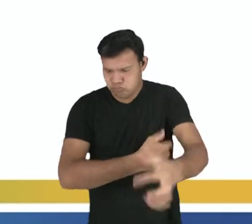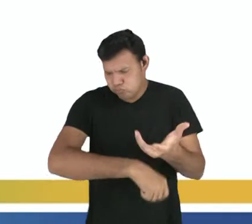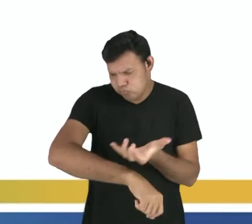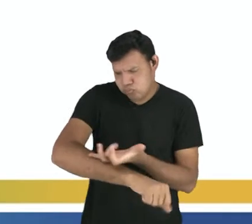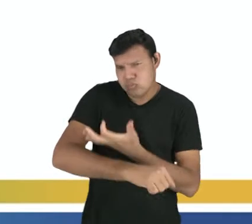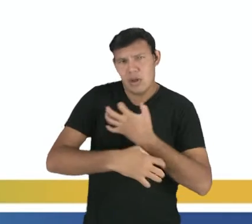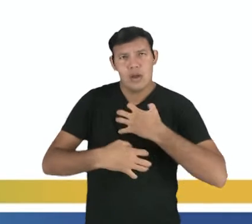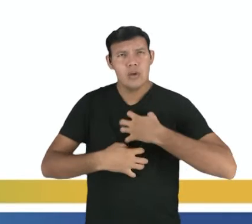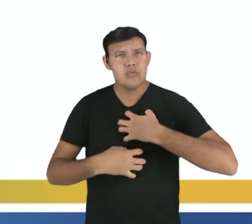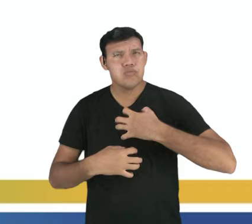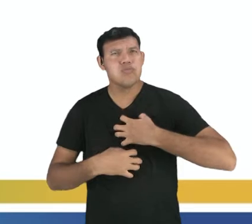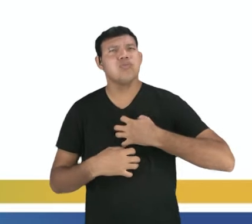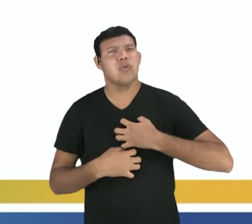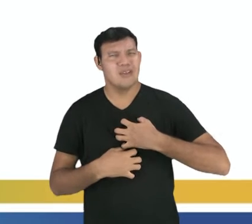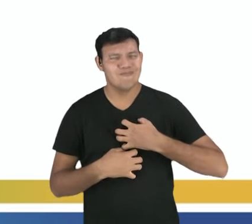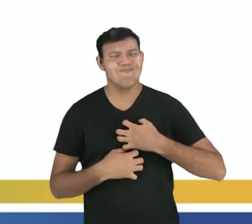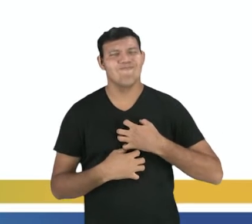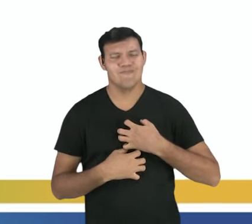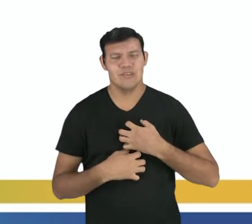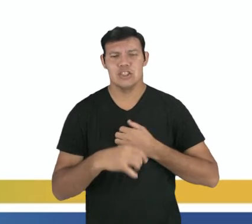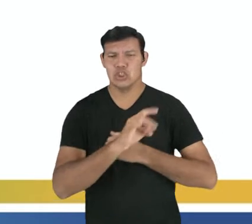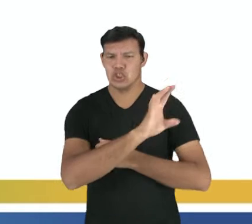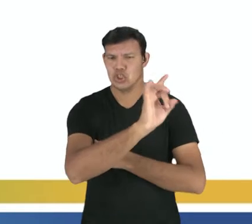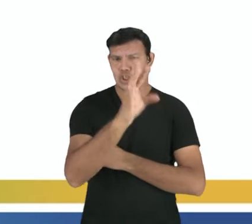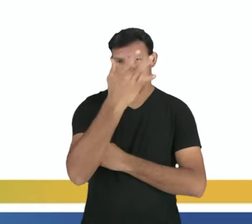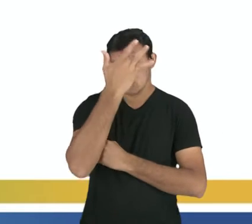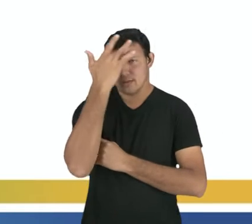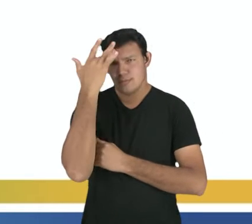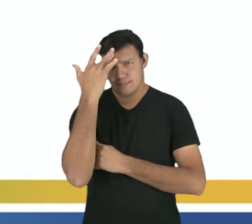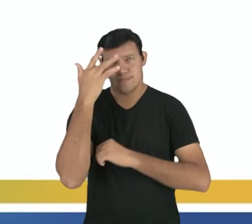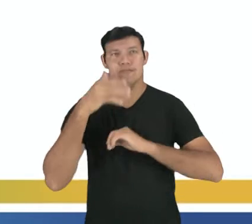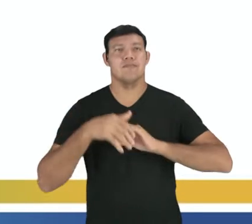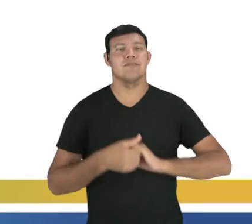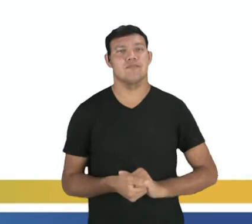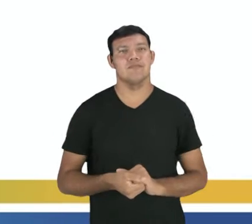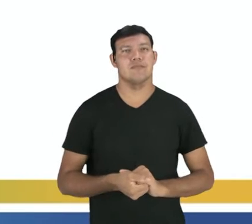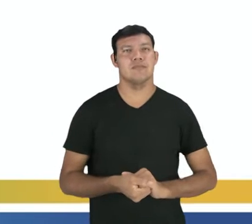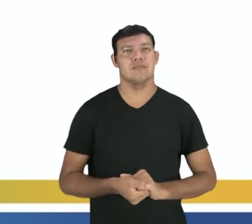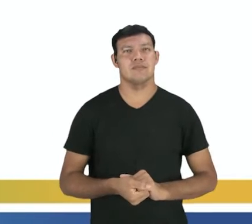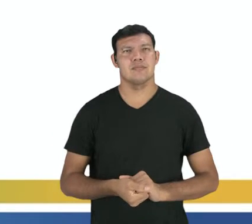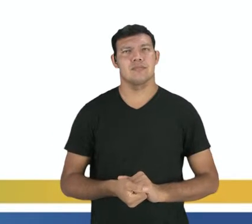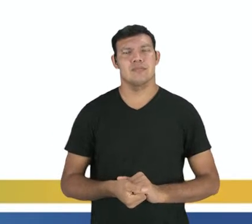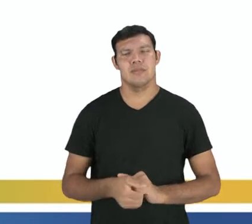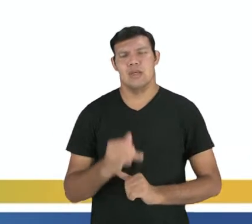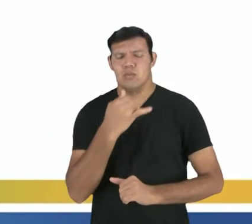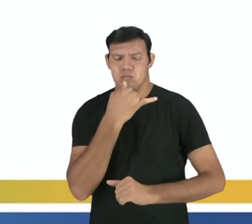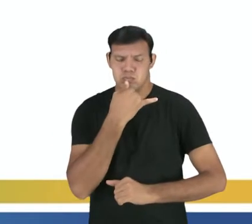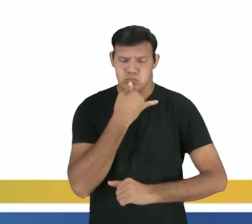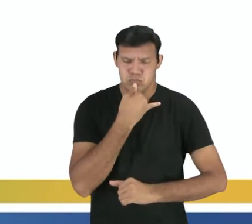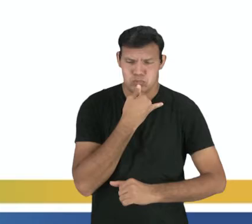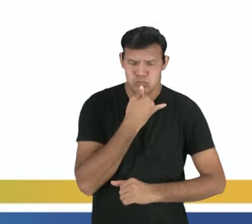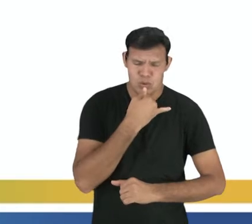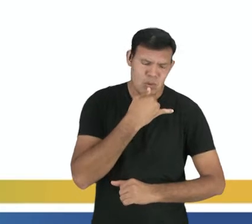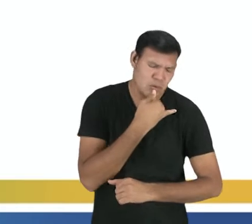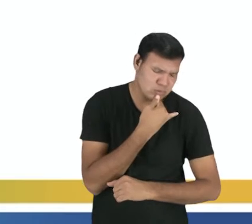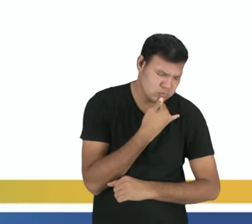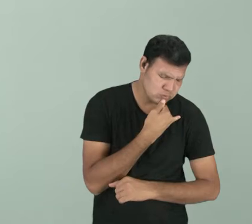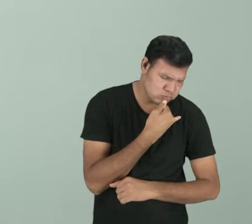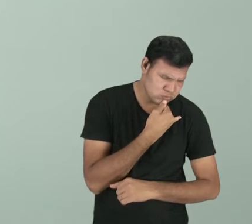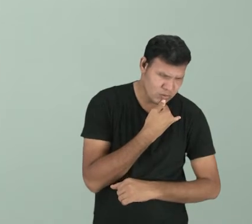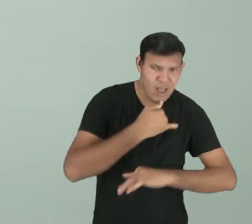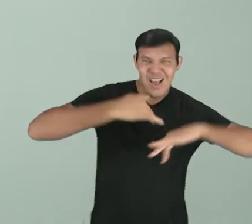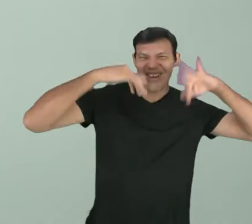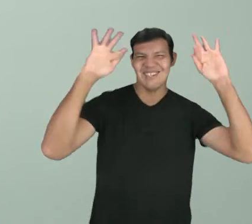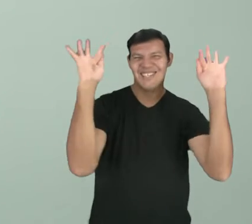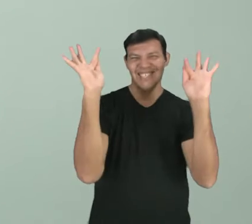Sentimentalismo e supervalorização das emoções pessoais. Então aquele, se é triste, muito triste, se é